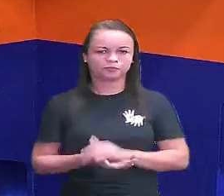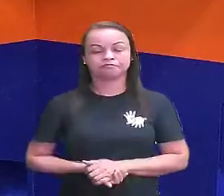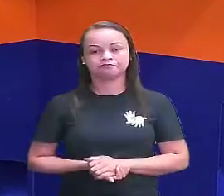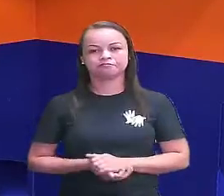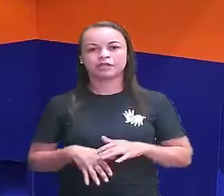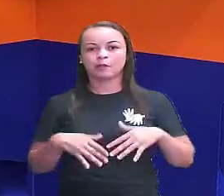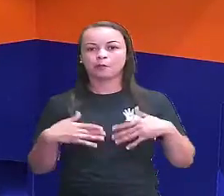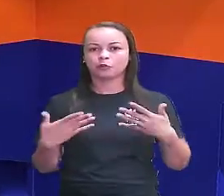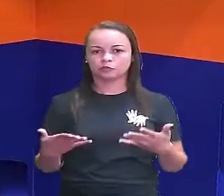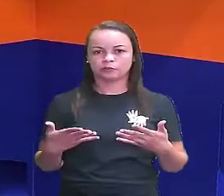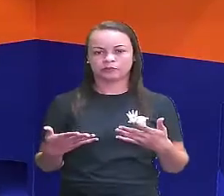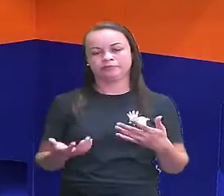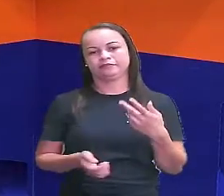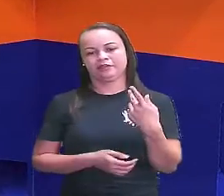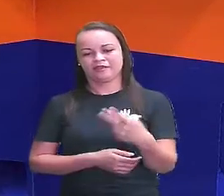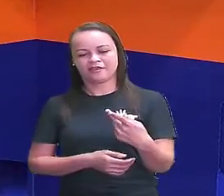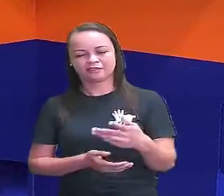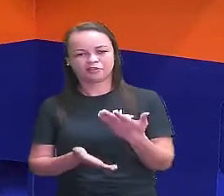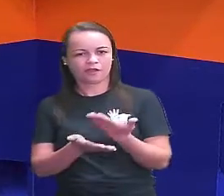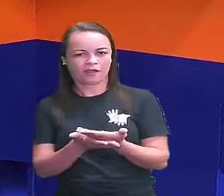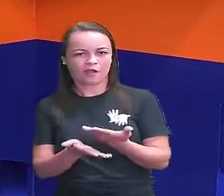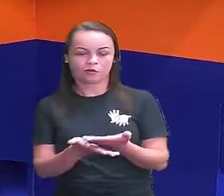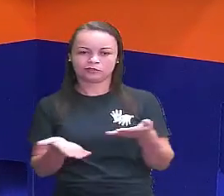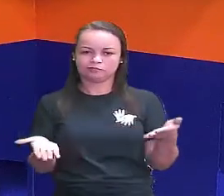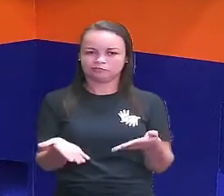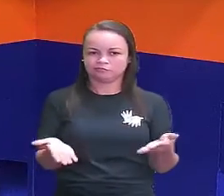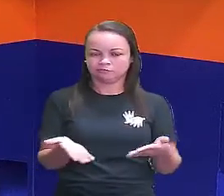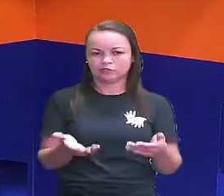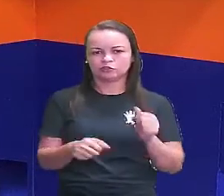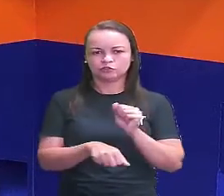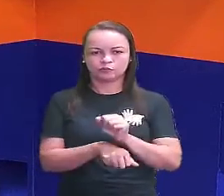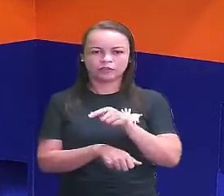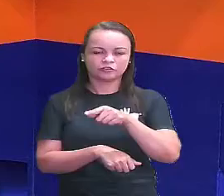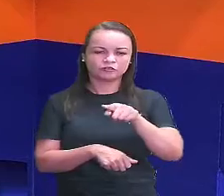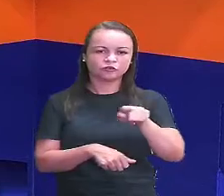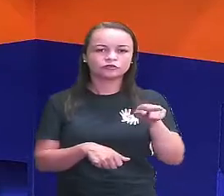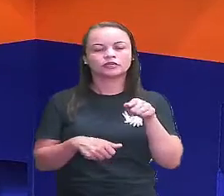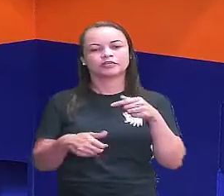gente, essa foi a nossa aula de hoje. Eu espero para vocês